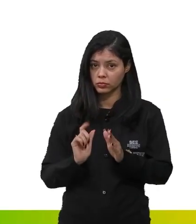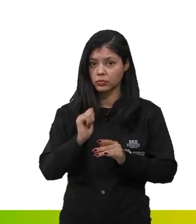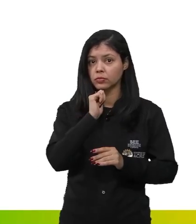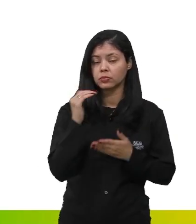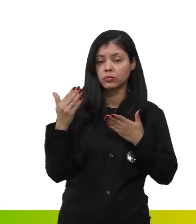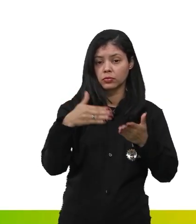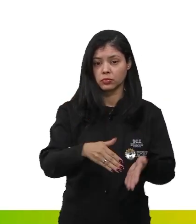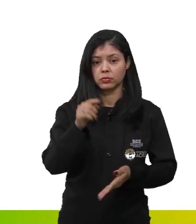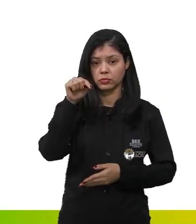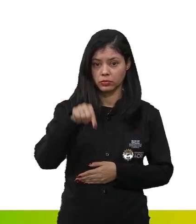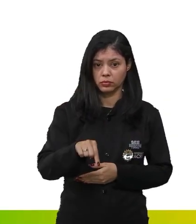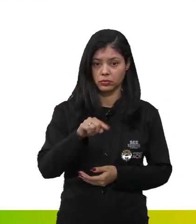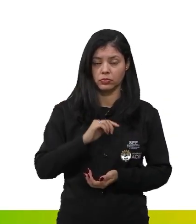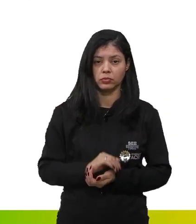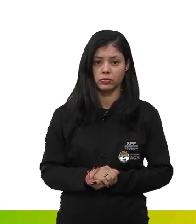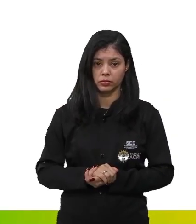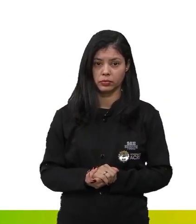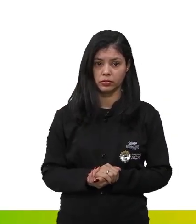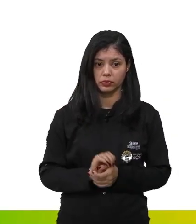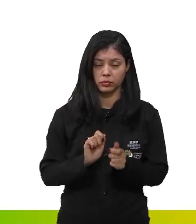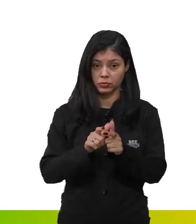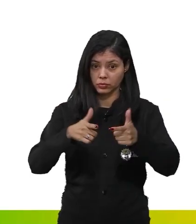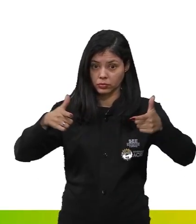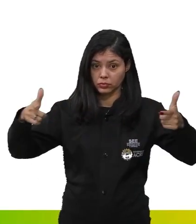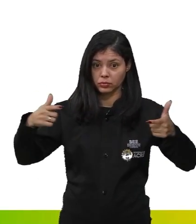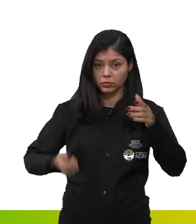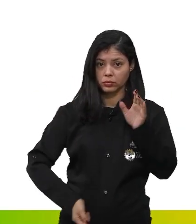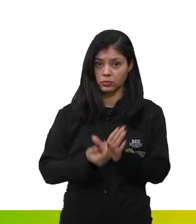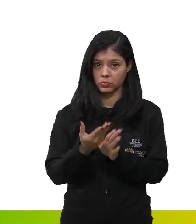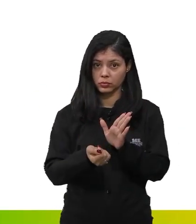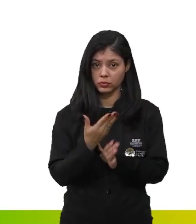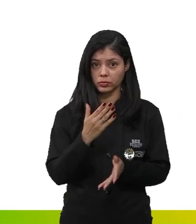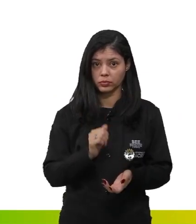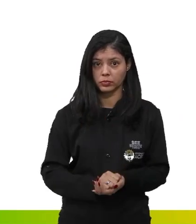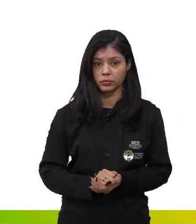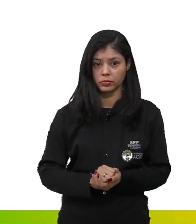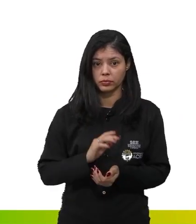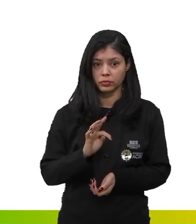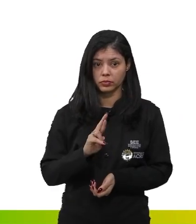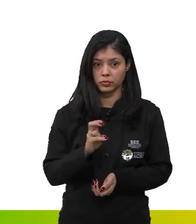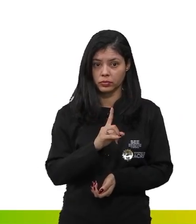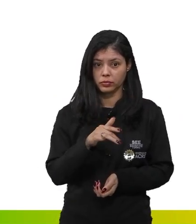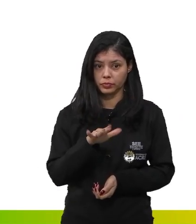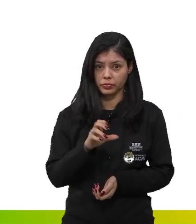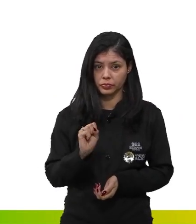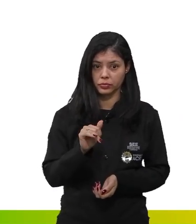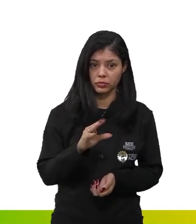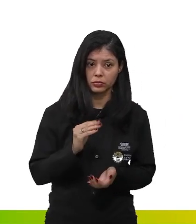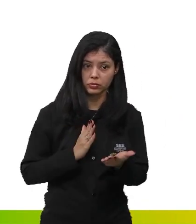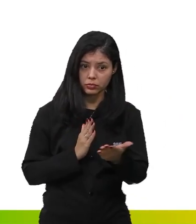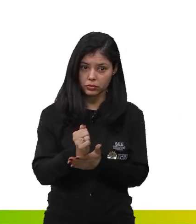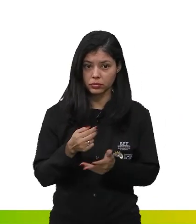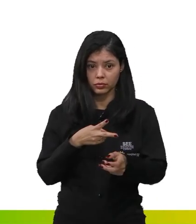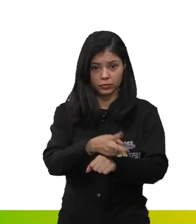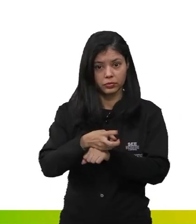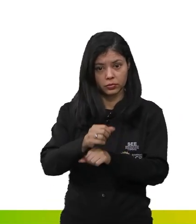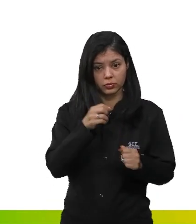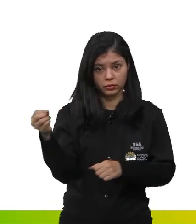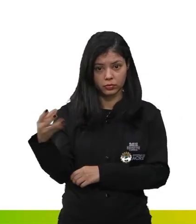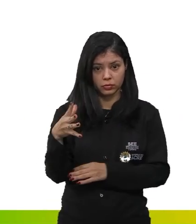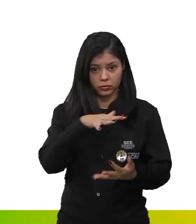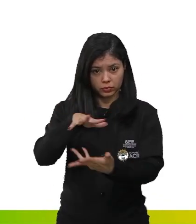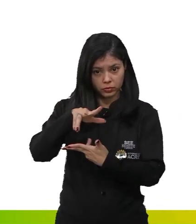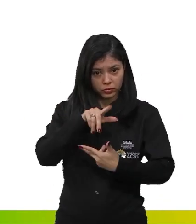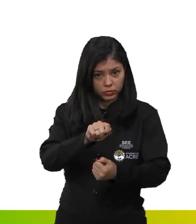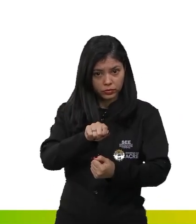de chegarem aqui. A expansão marítima gerou tensões sobre posse e exploração dos